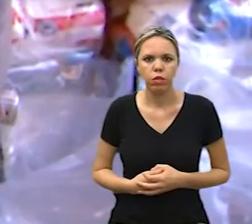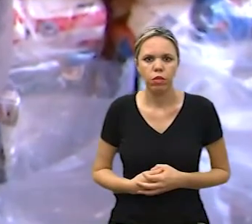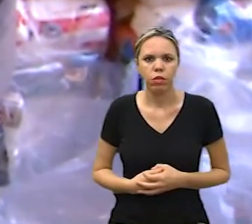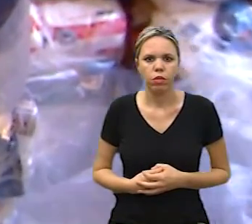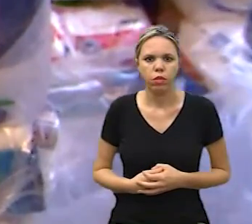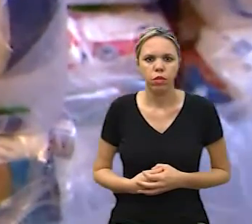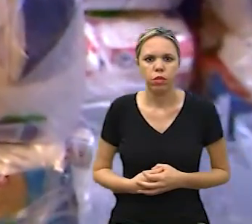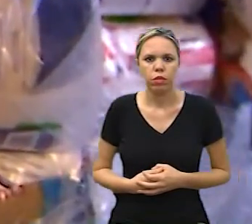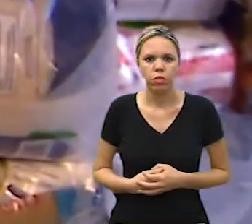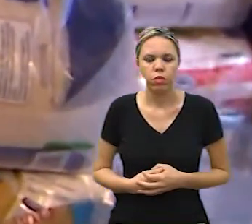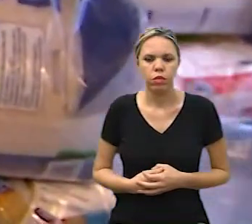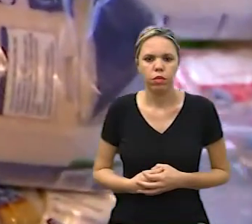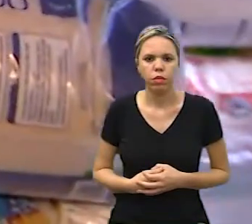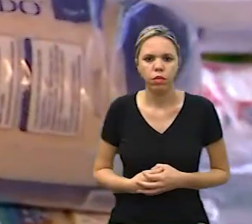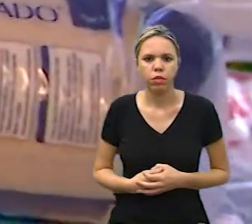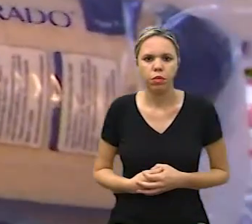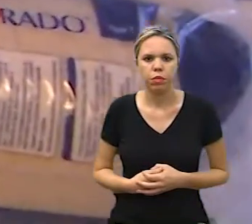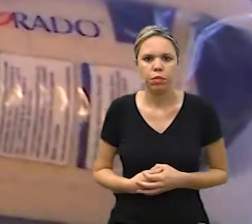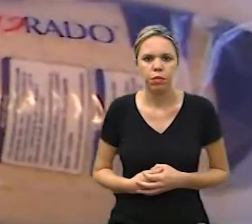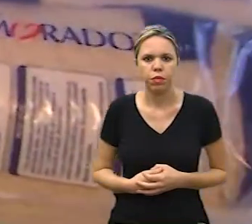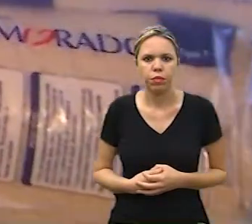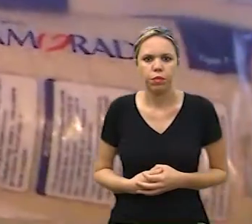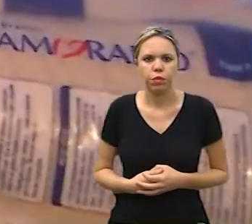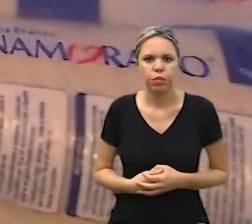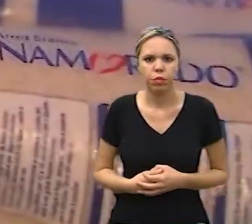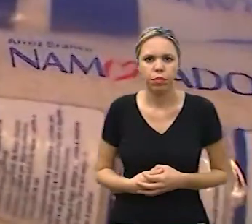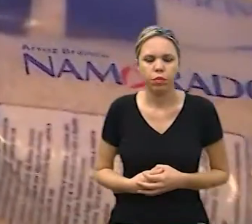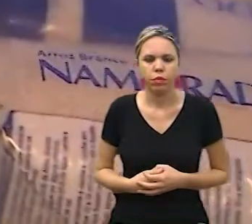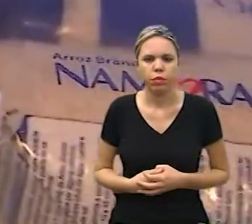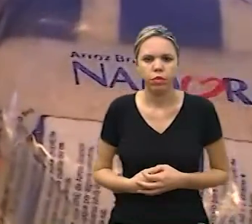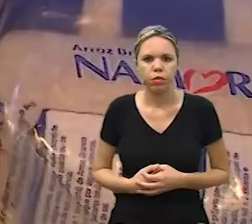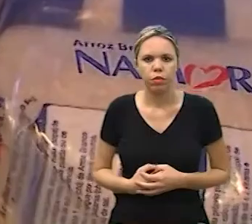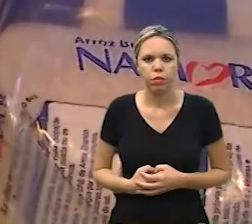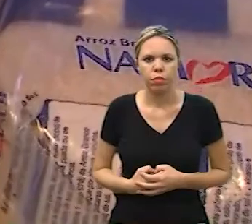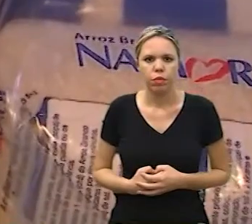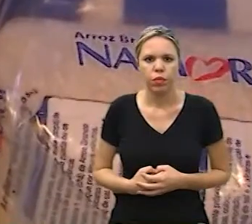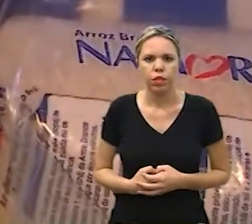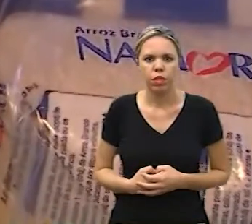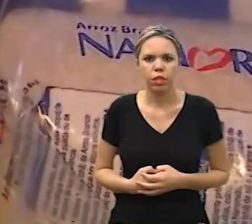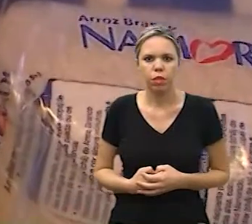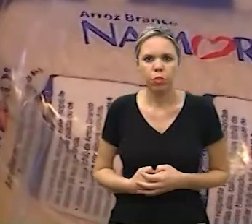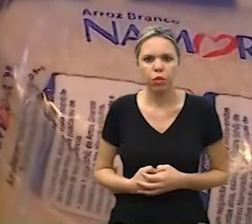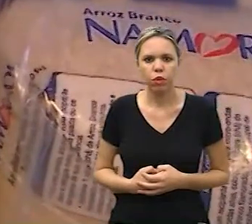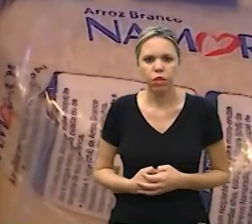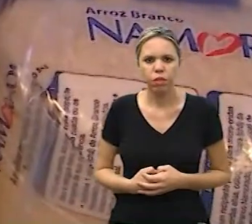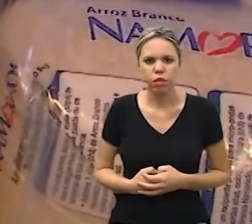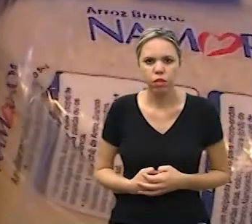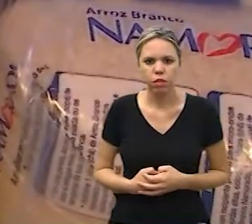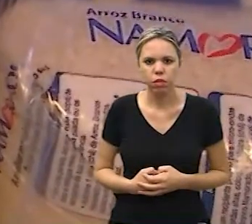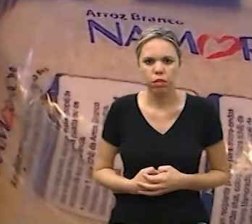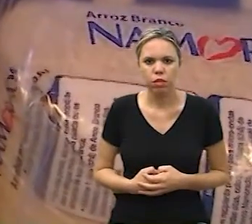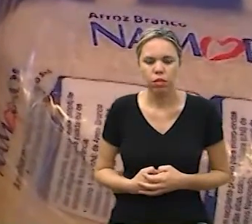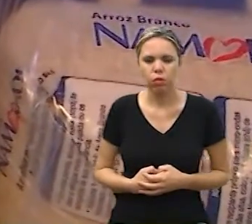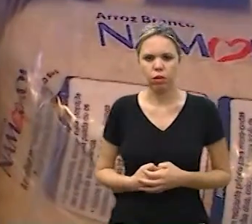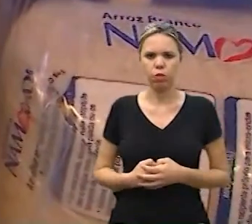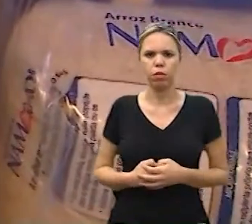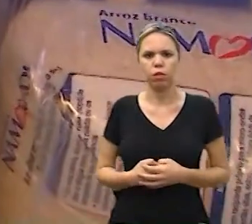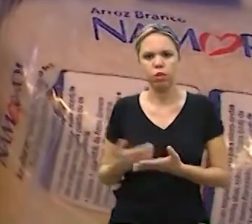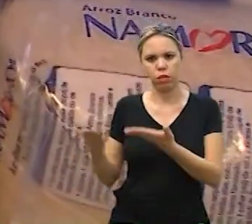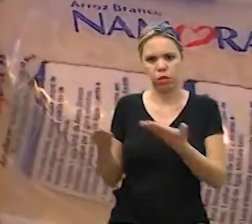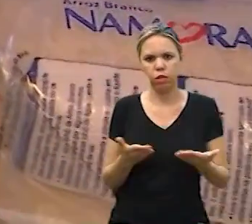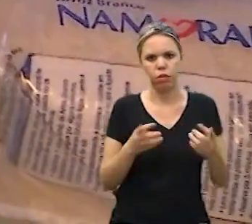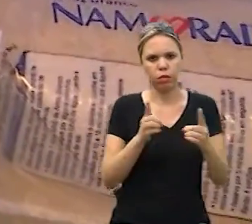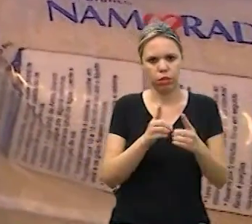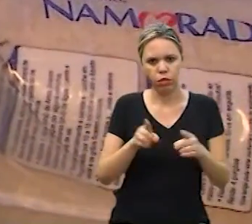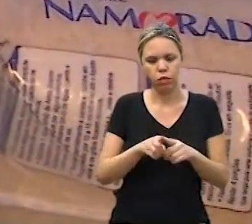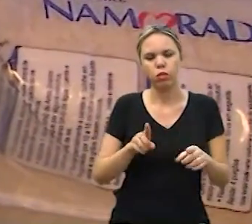001/11. E o endereço é Dr. Clemente Ferreira, número 110, bairro Botafogo. Aí a gente recebe aqui